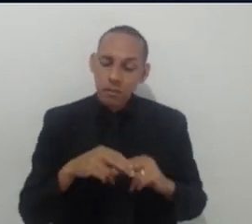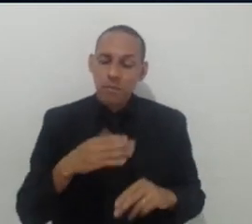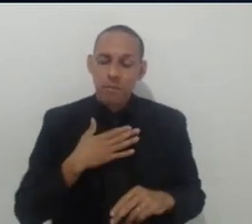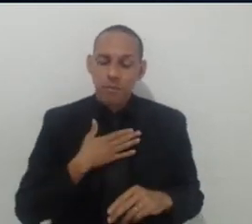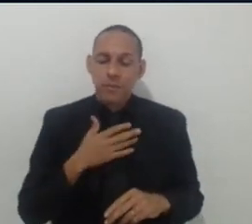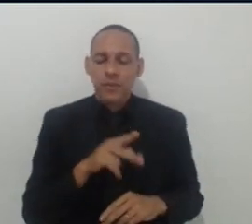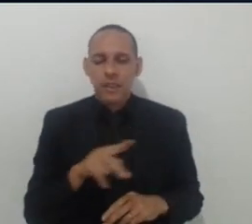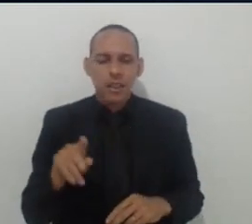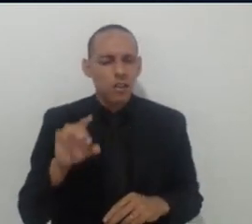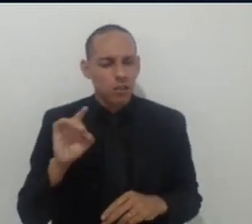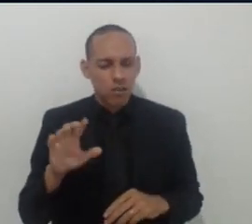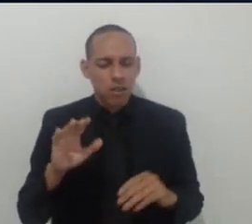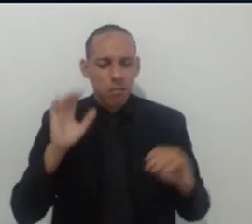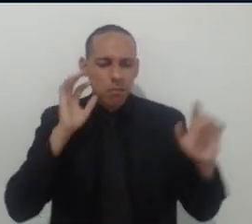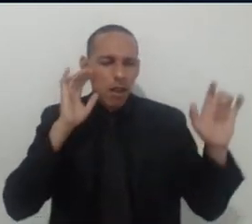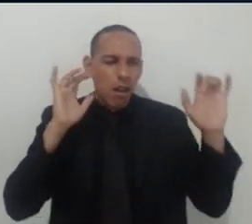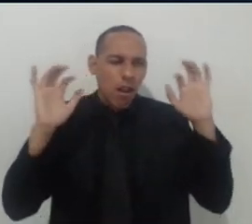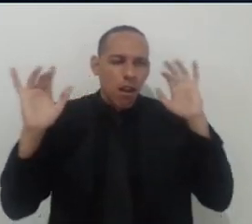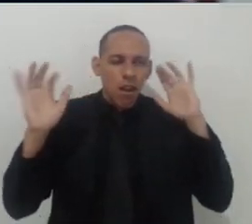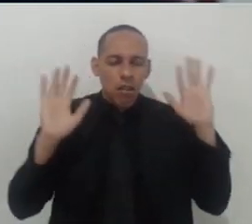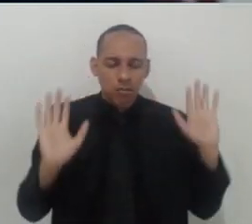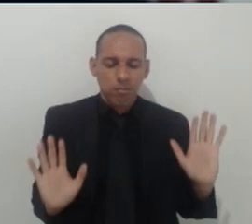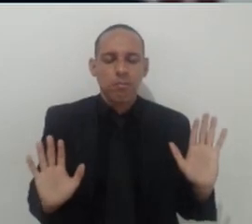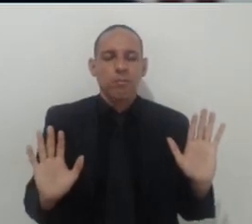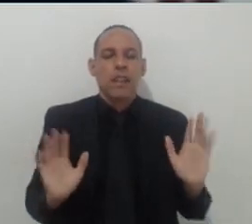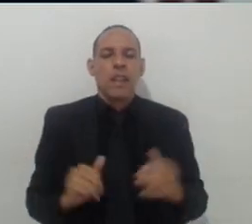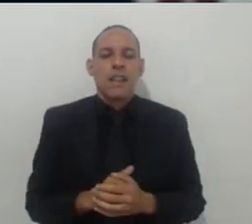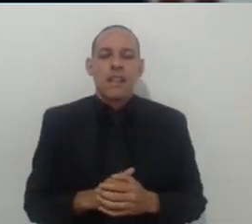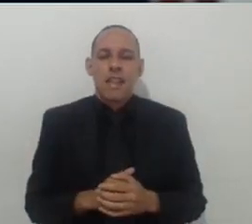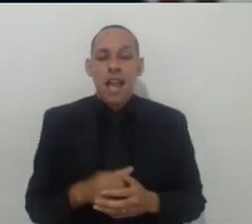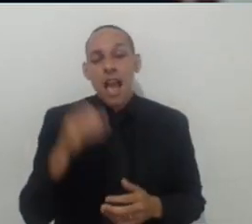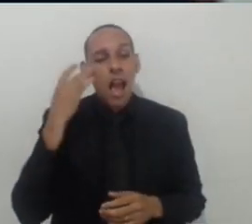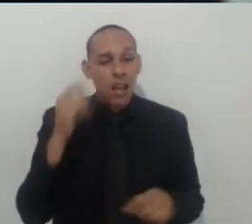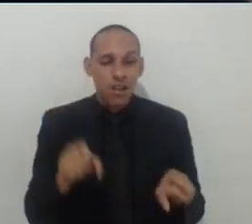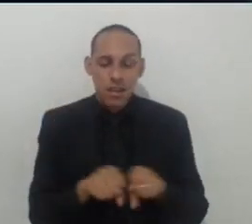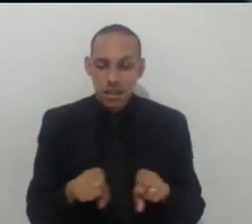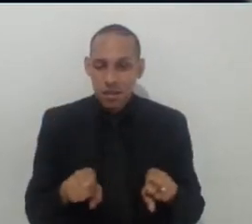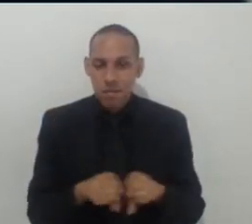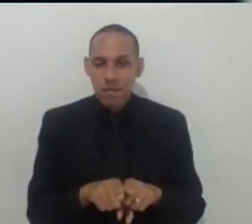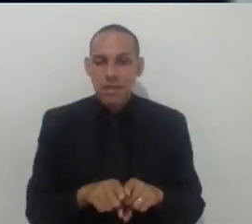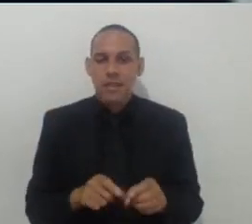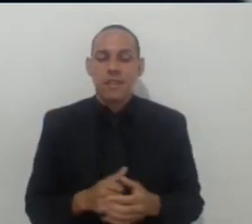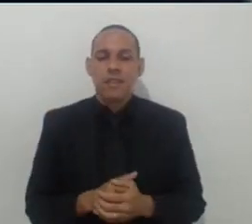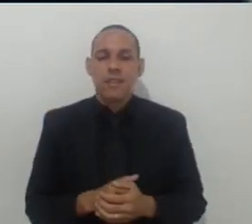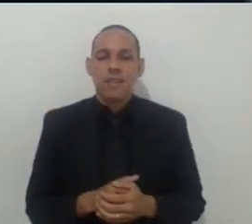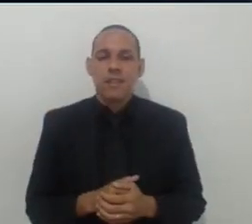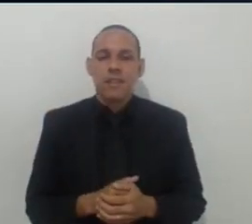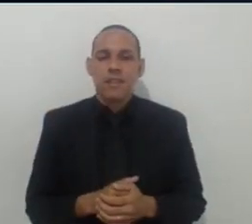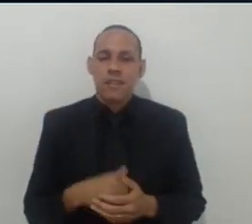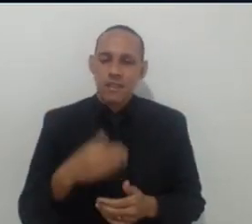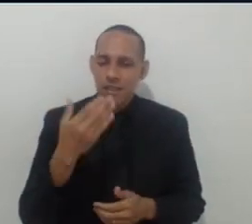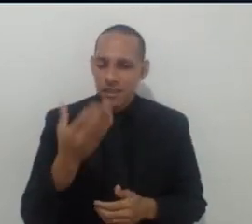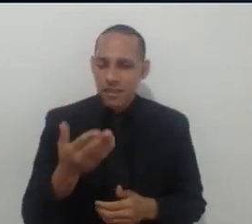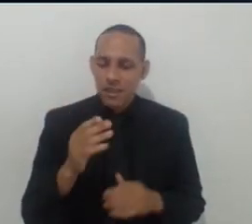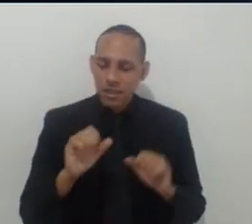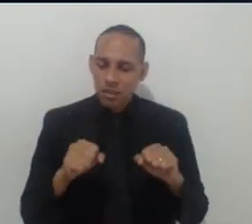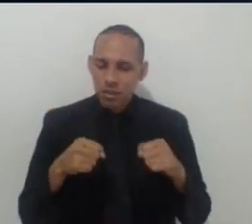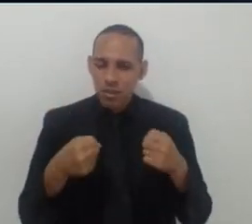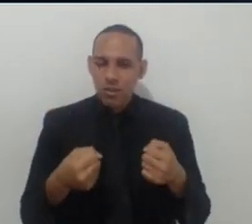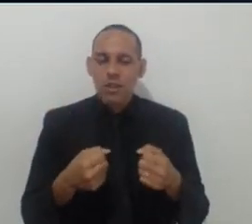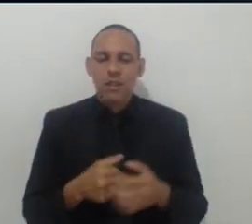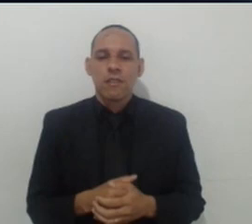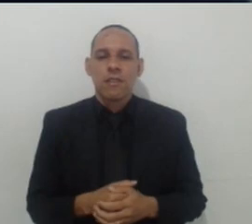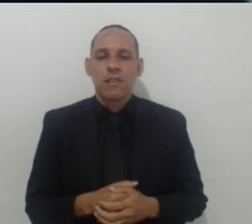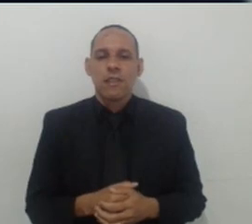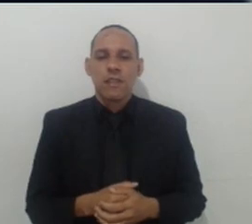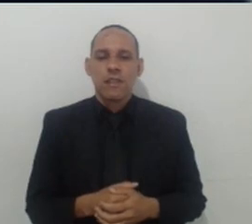para reflexão, e eu acho, aliás, como Vossa Excelência também tem ressaltado, é que